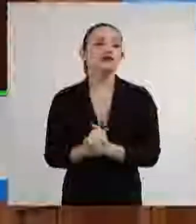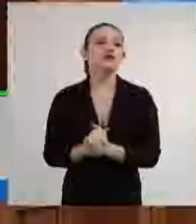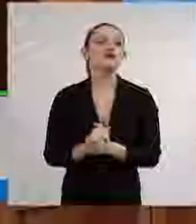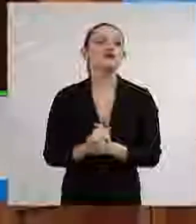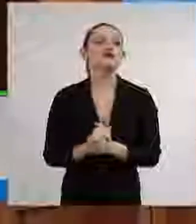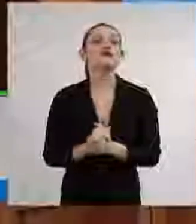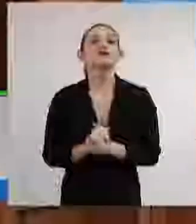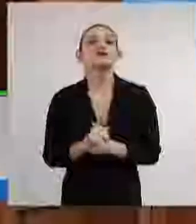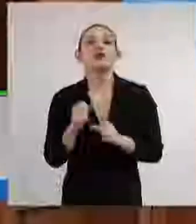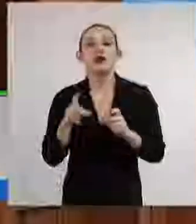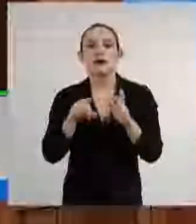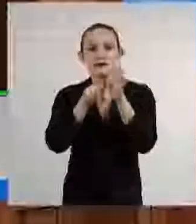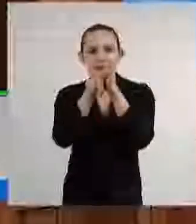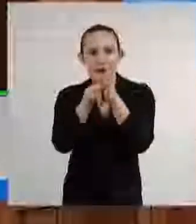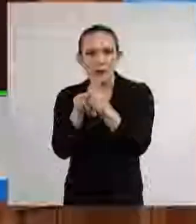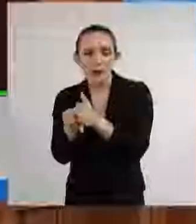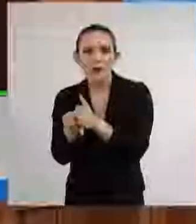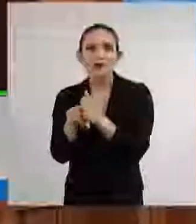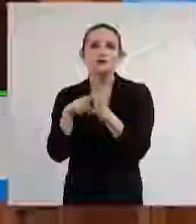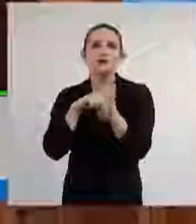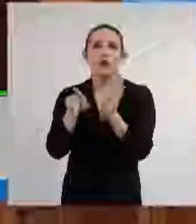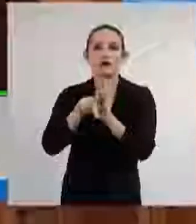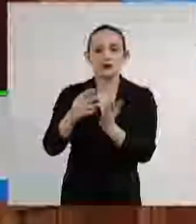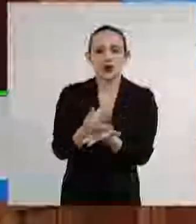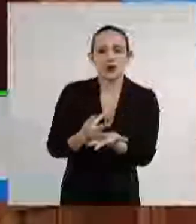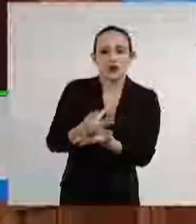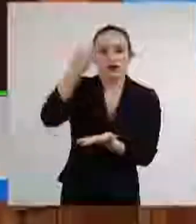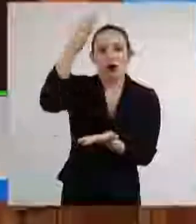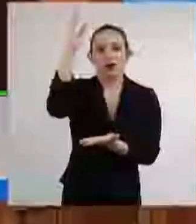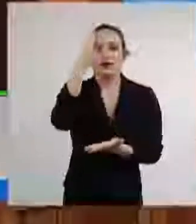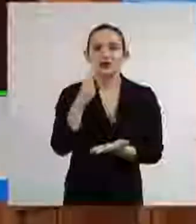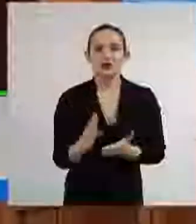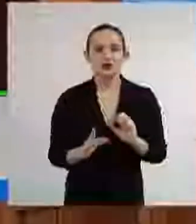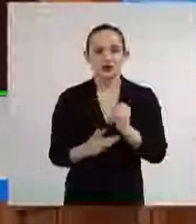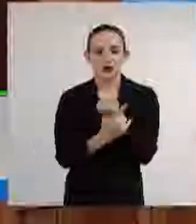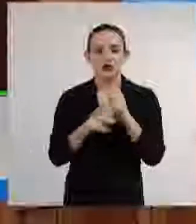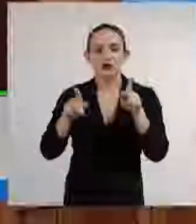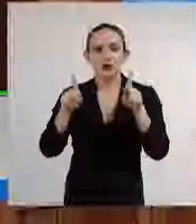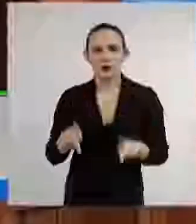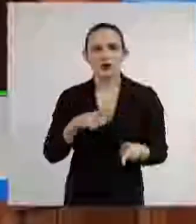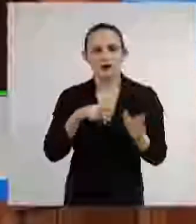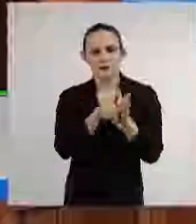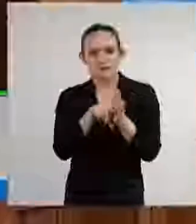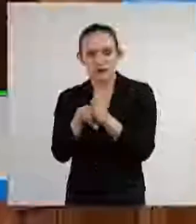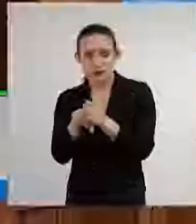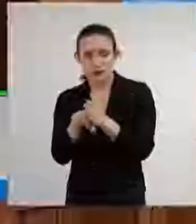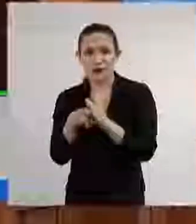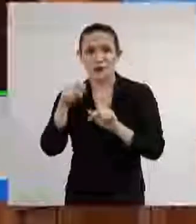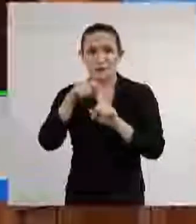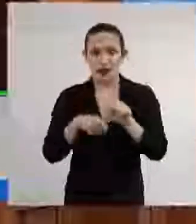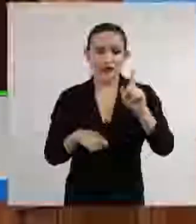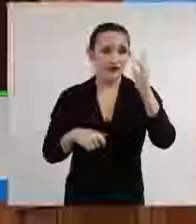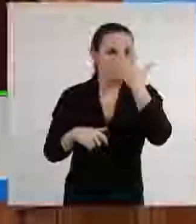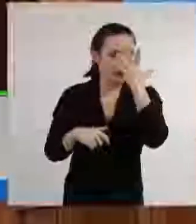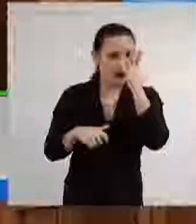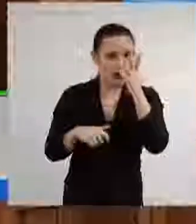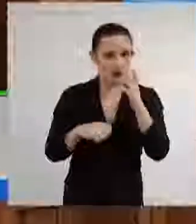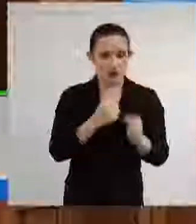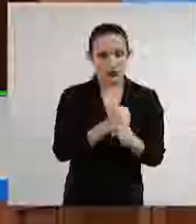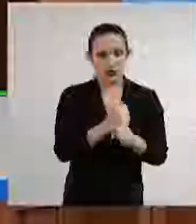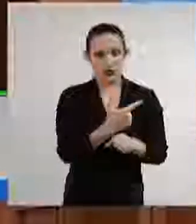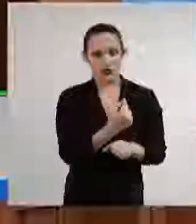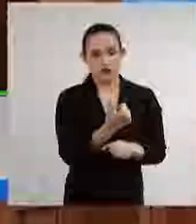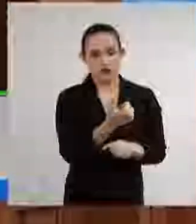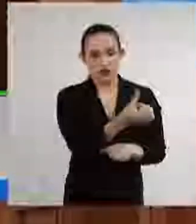visível e invisível divulgada pelo Fórum Brasileiro de Segurança Pública, referindo dados de fevereiro de 2016 a fevereiro